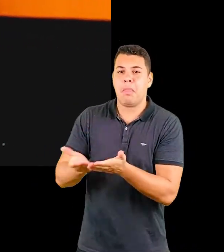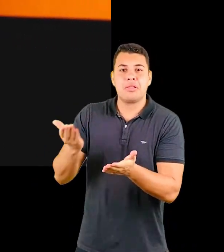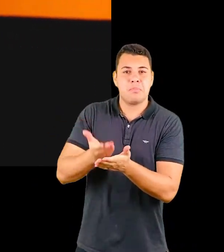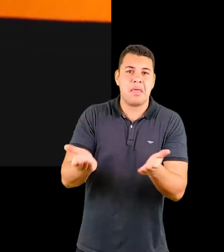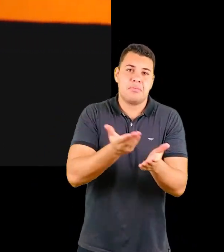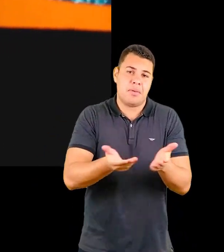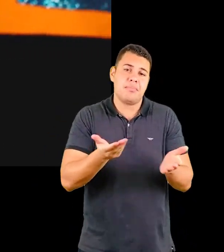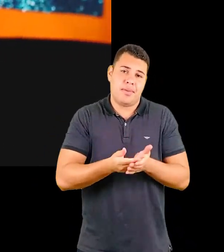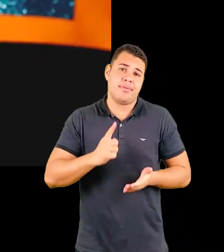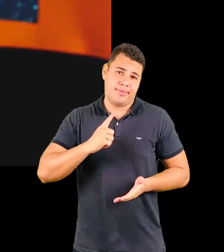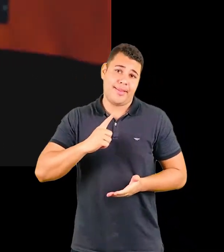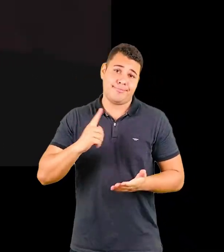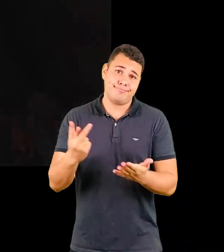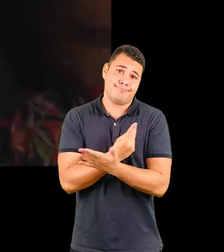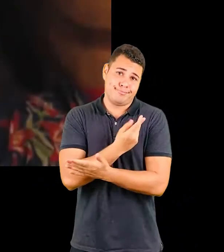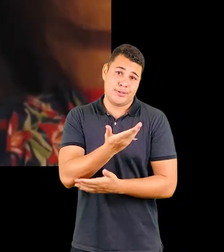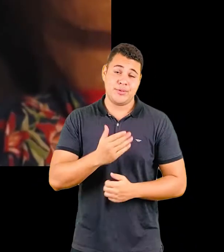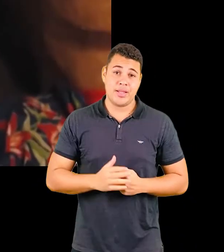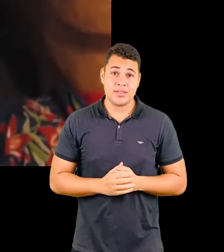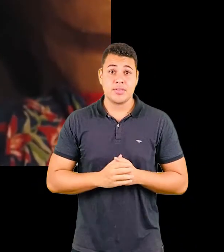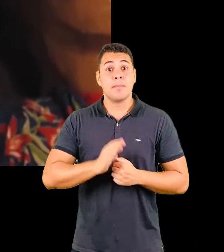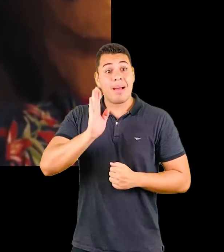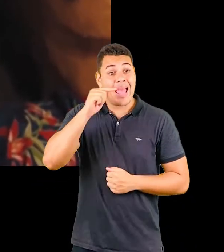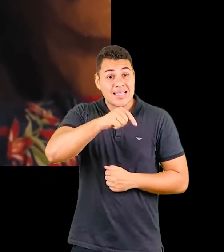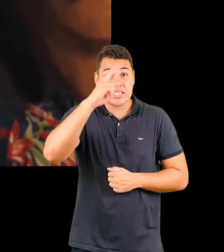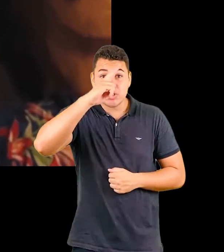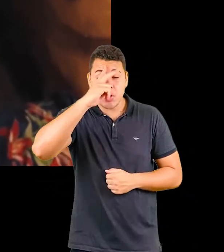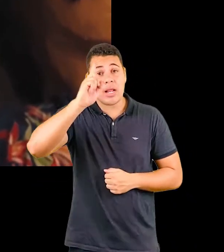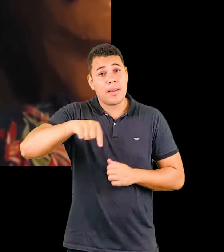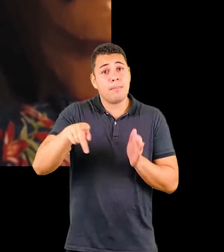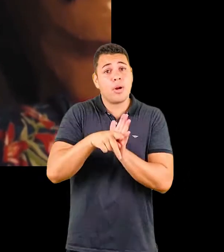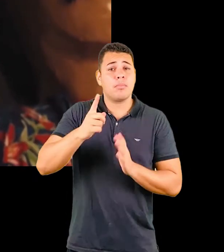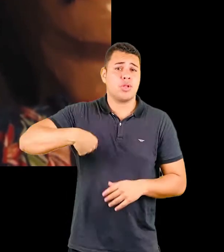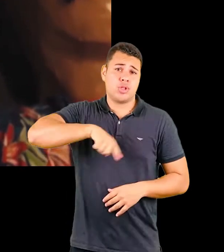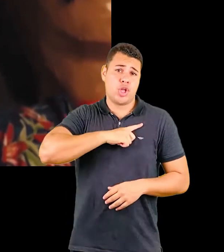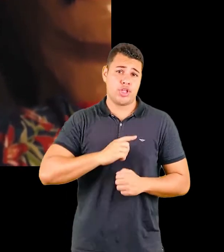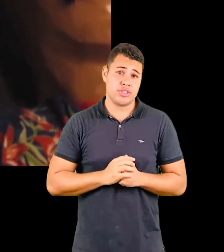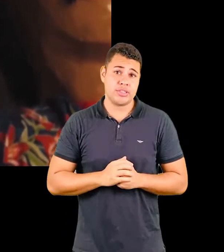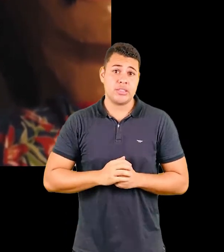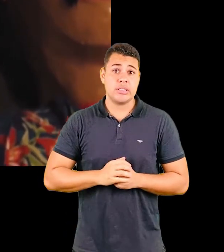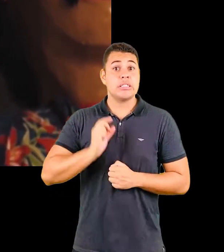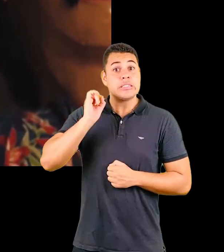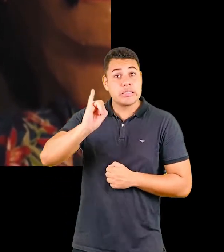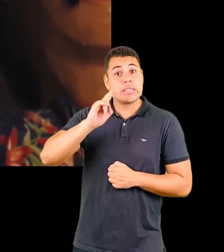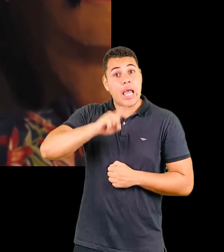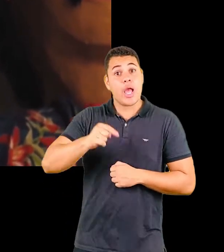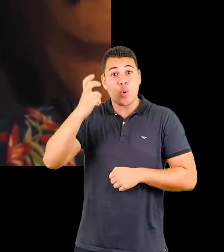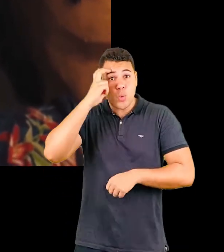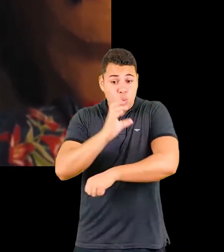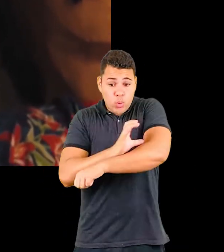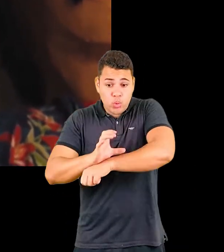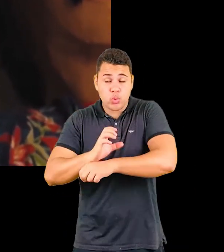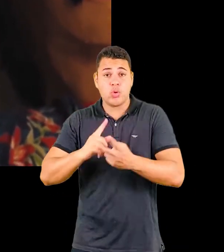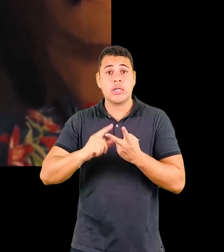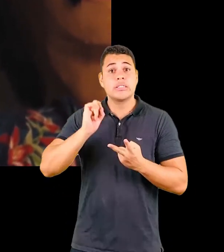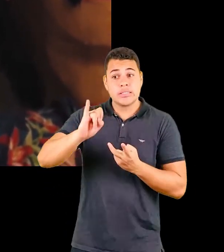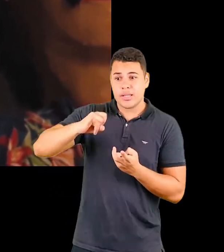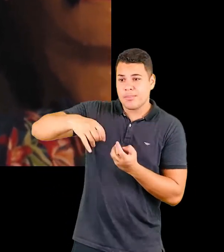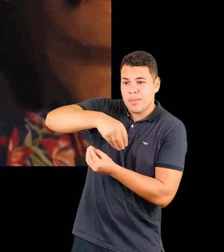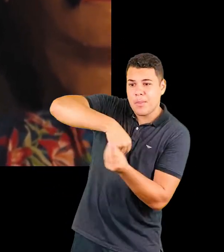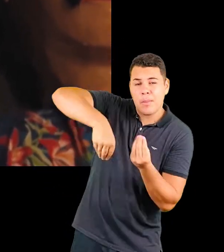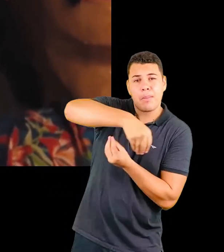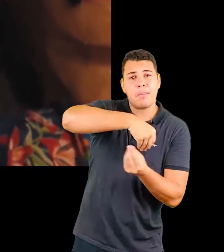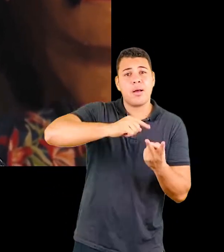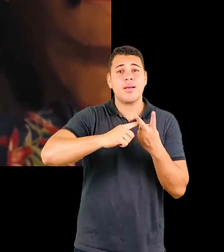né? Fazemos parte, todos nós. Do que se misturar as culturas, né? Se misturar as